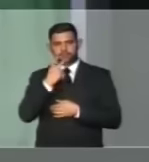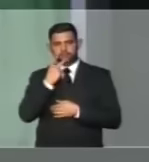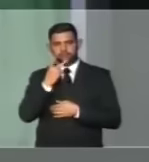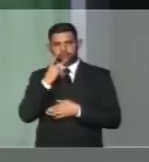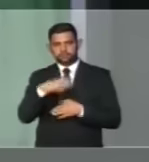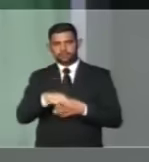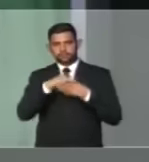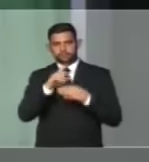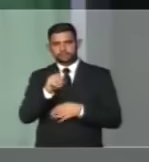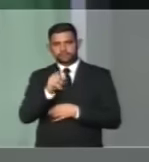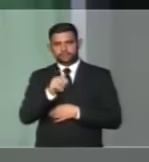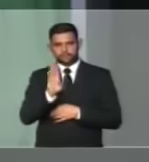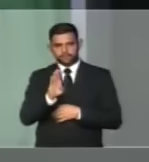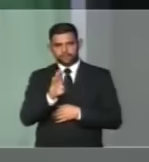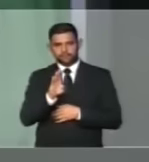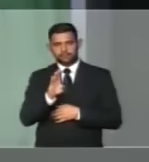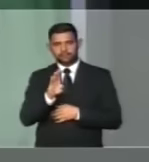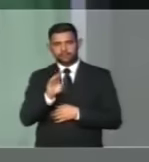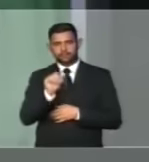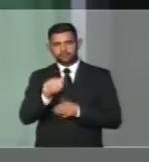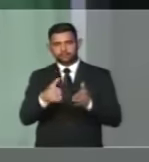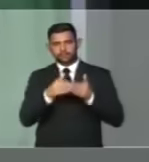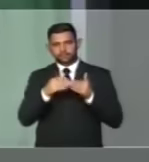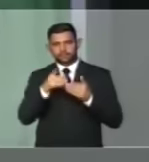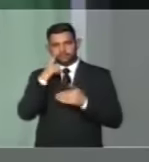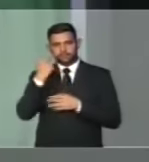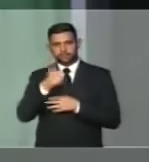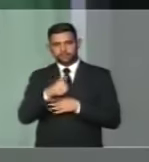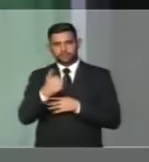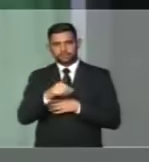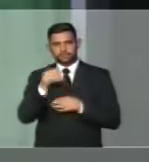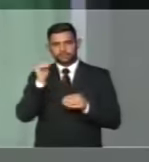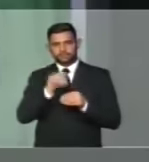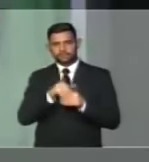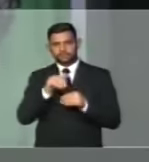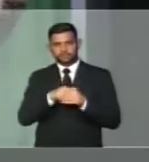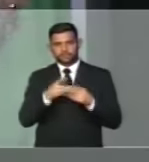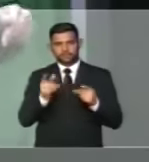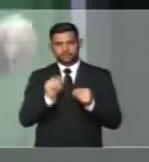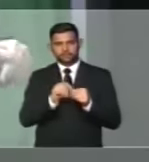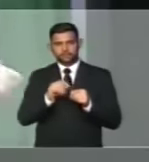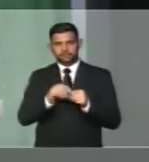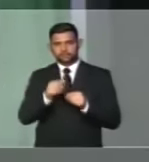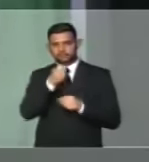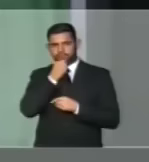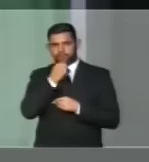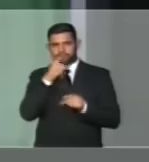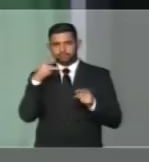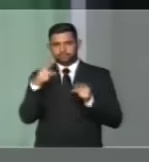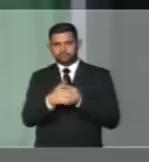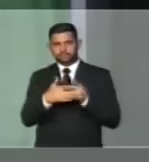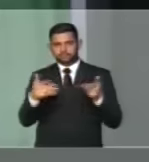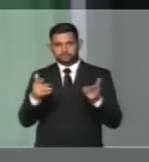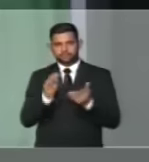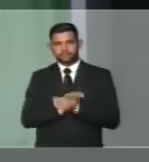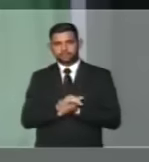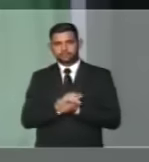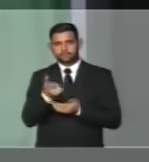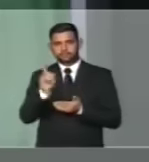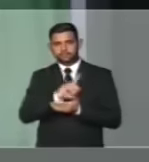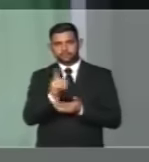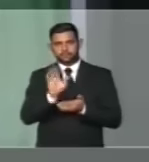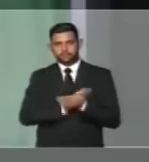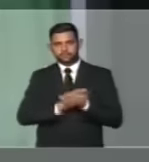do líder do PSDB, que pediu verificação de votação e os microfones foram cortados.